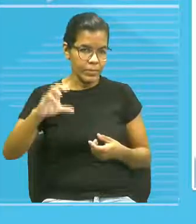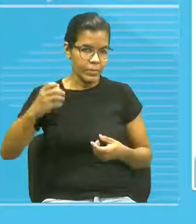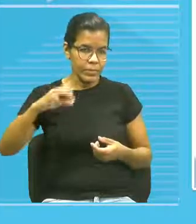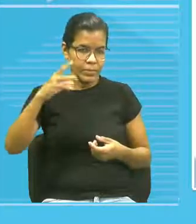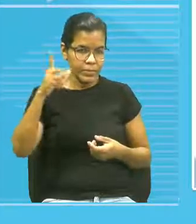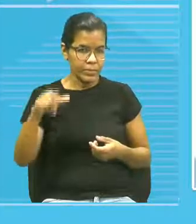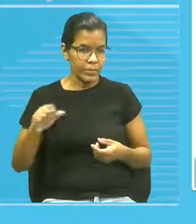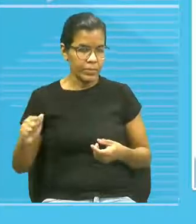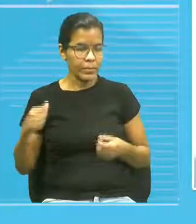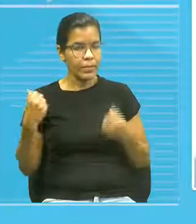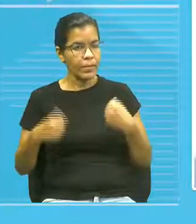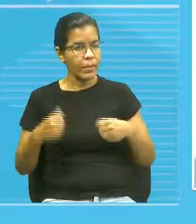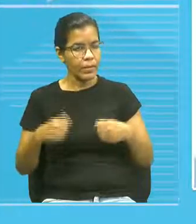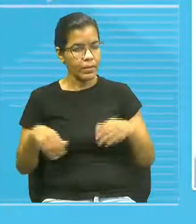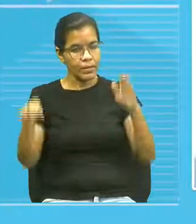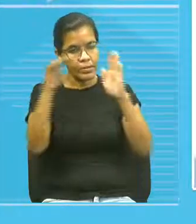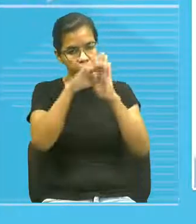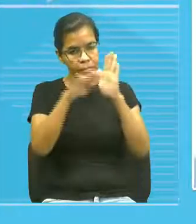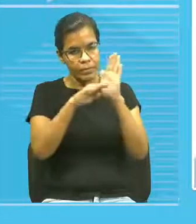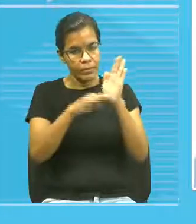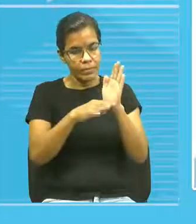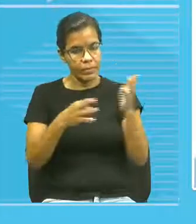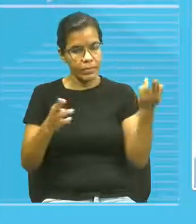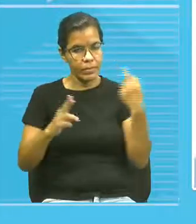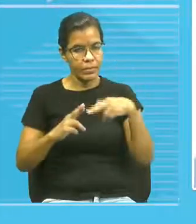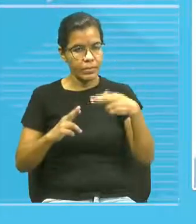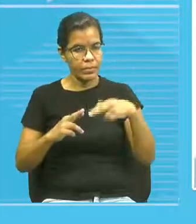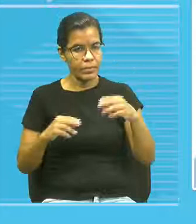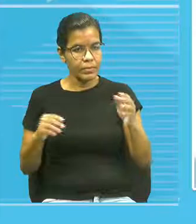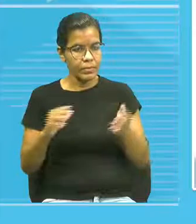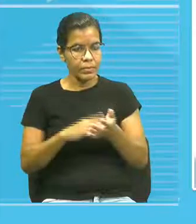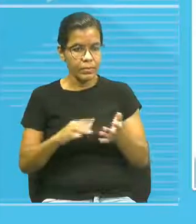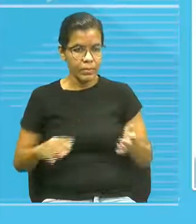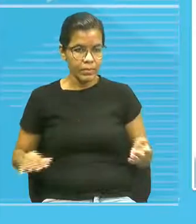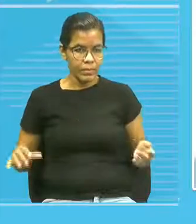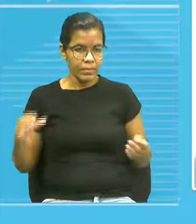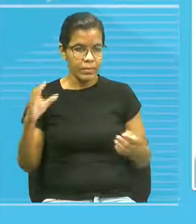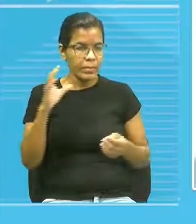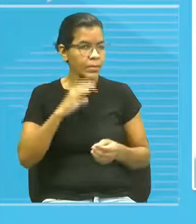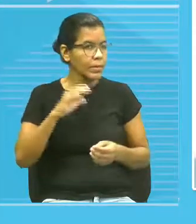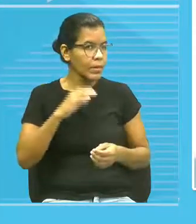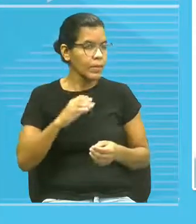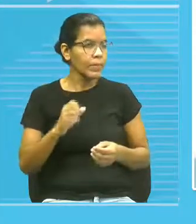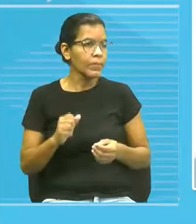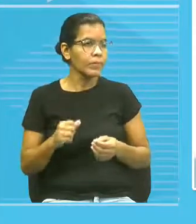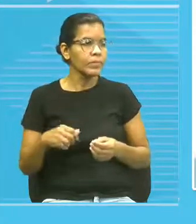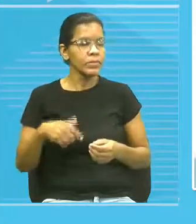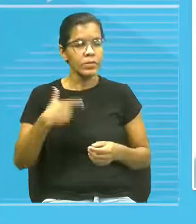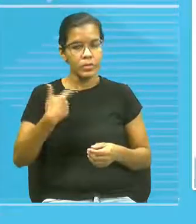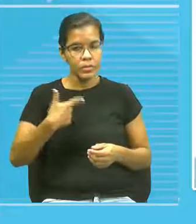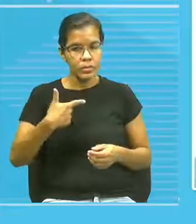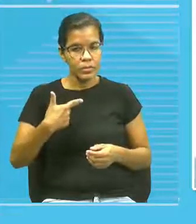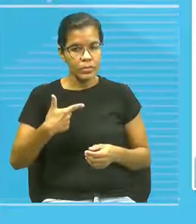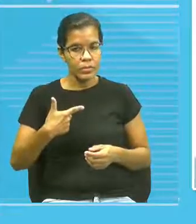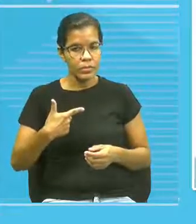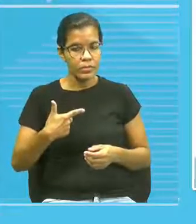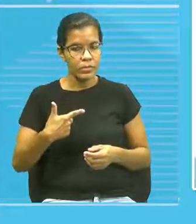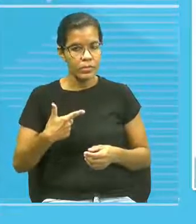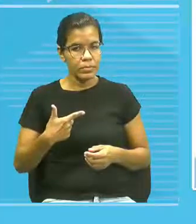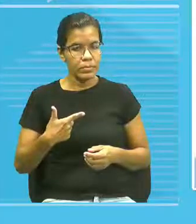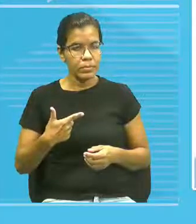podem ser classificadas em relação à quantidade de calor de duas formas: